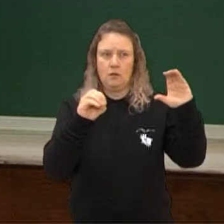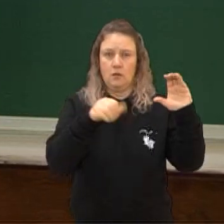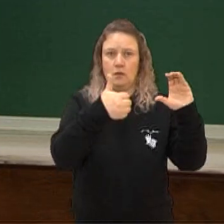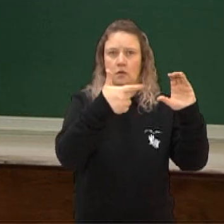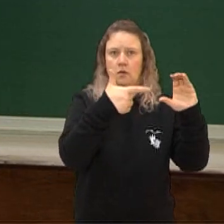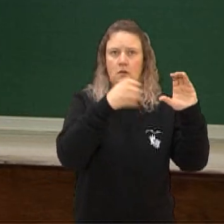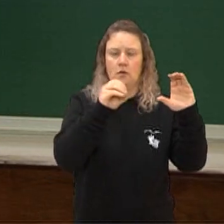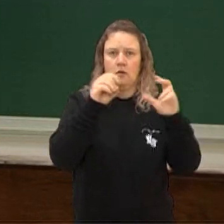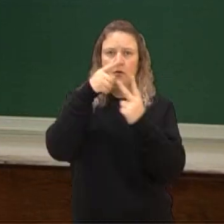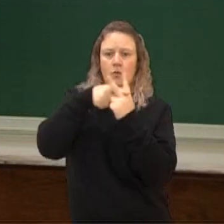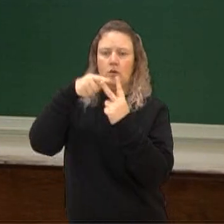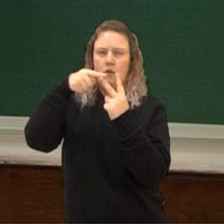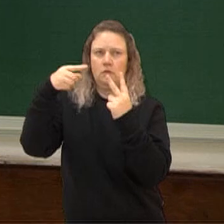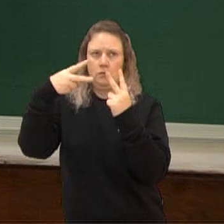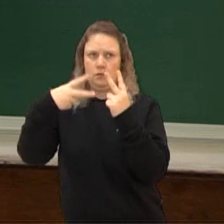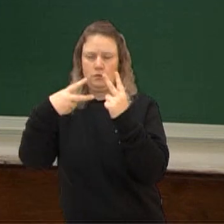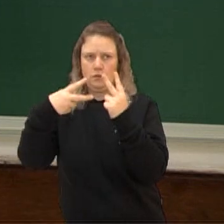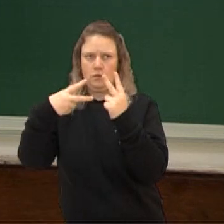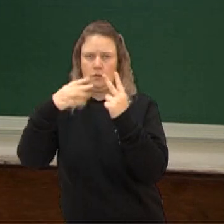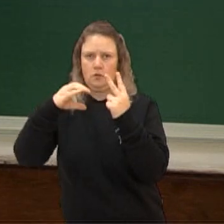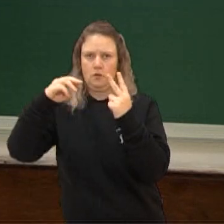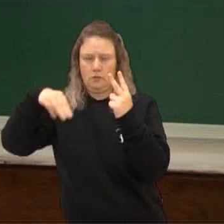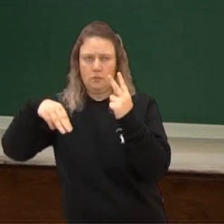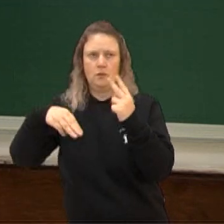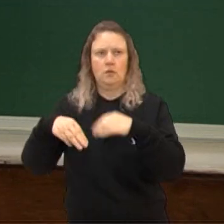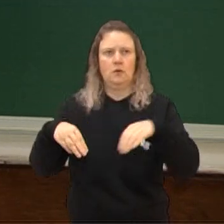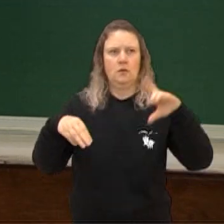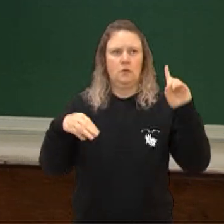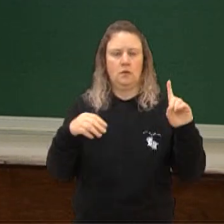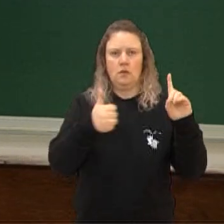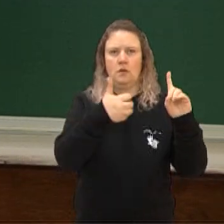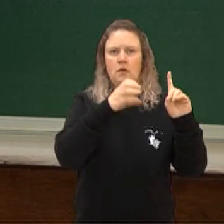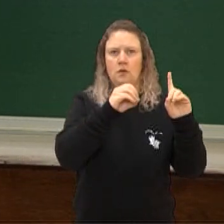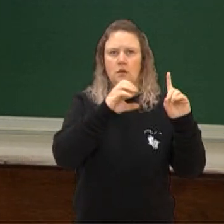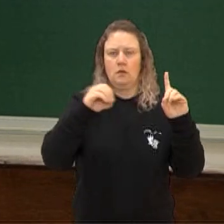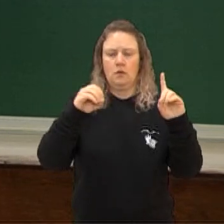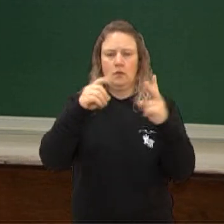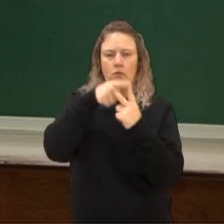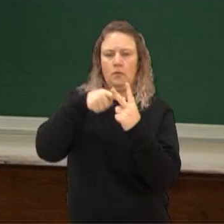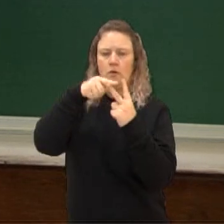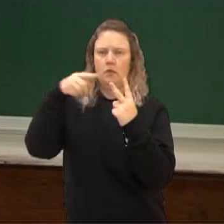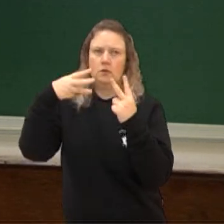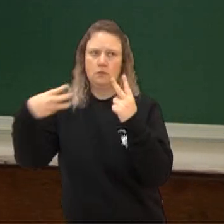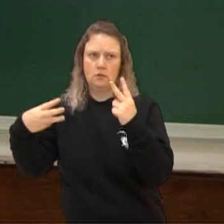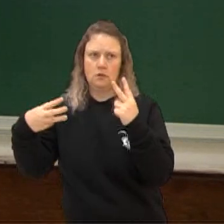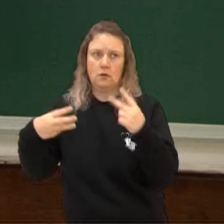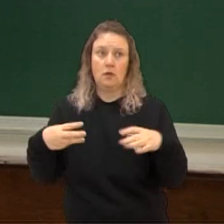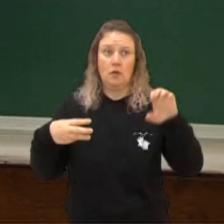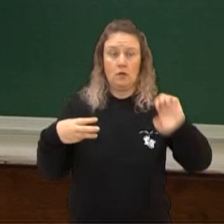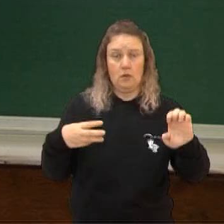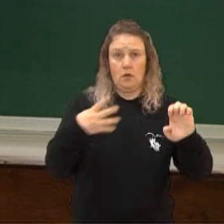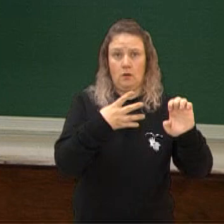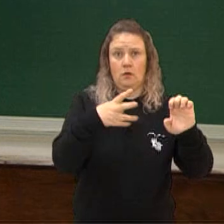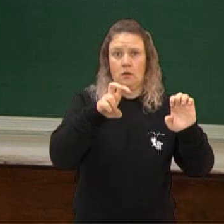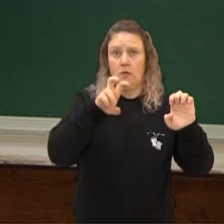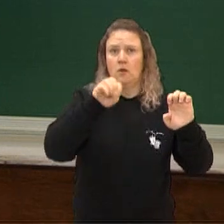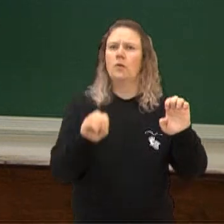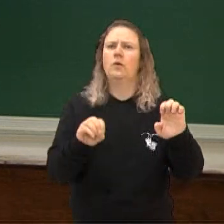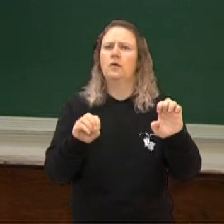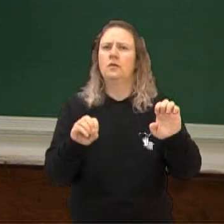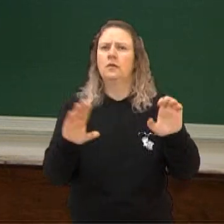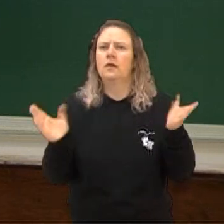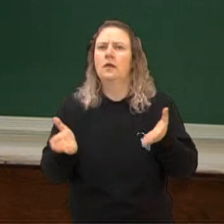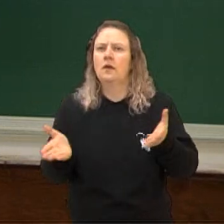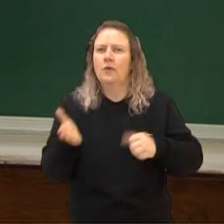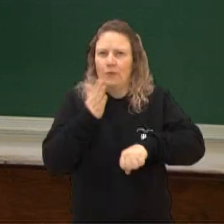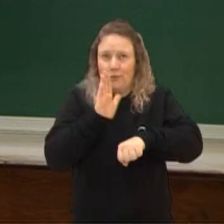quadrados, 100 raiz de 3 centímetros quadrados ou 450 centímetros quadrados. Eu vou dar para vocês uns minutinhos